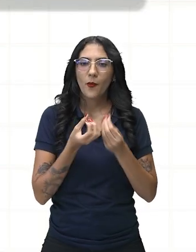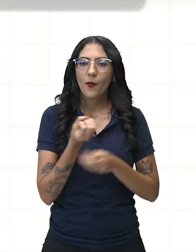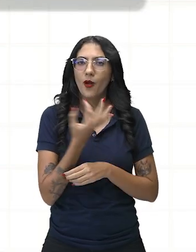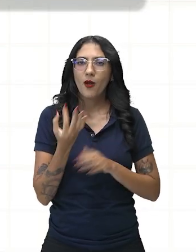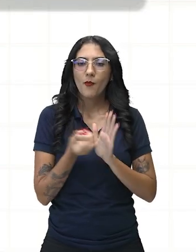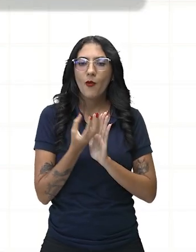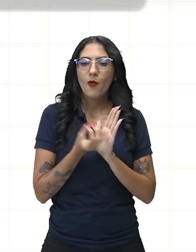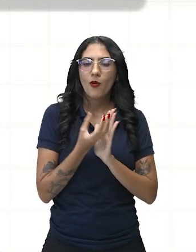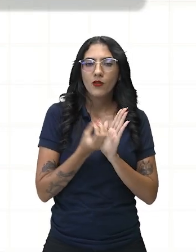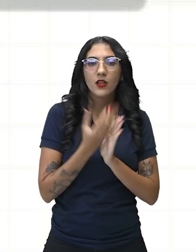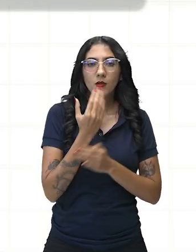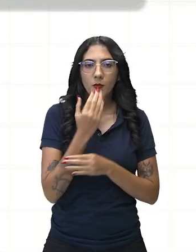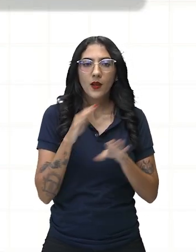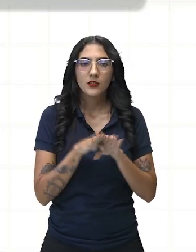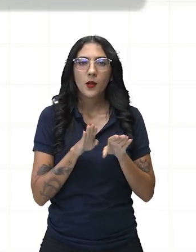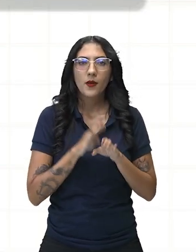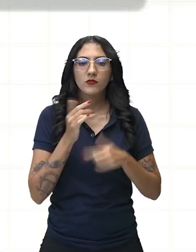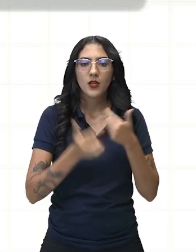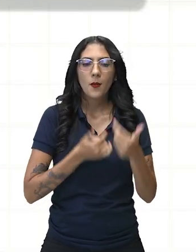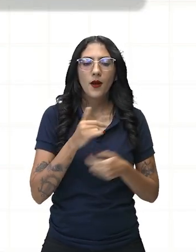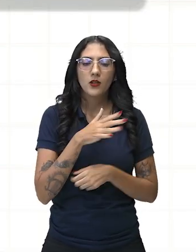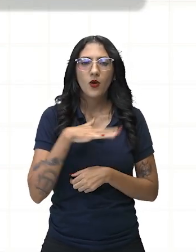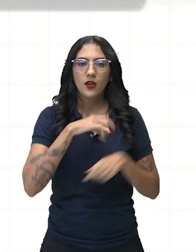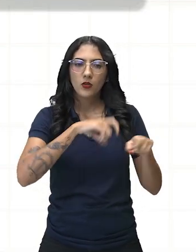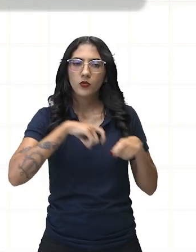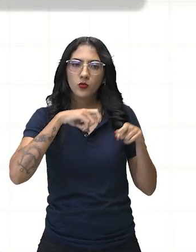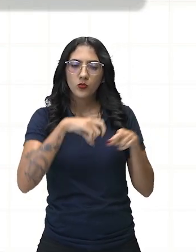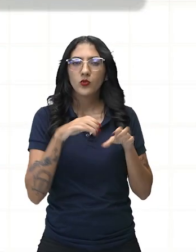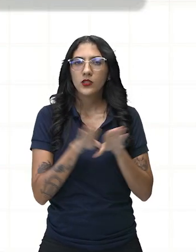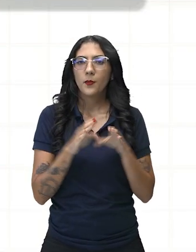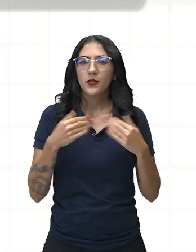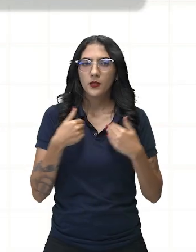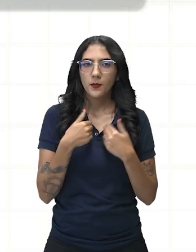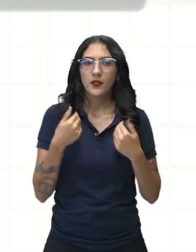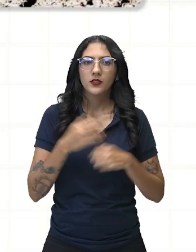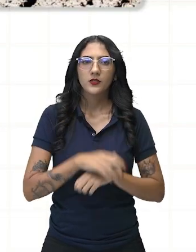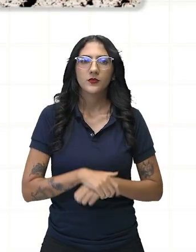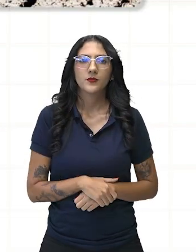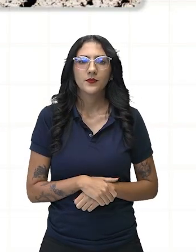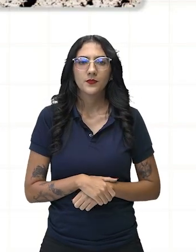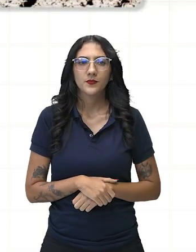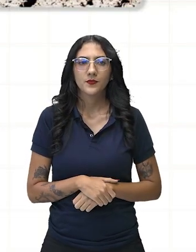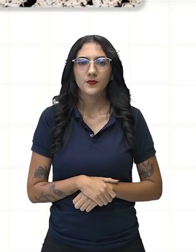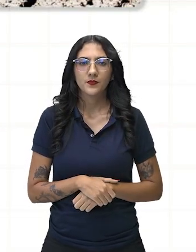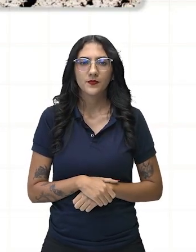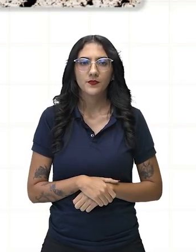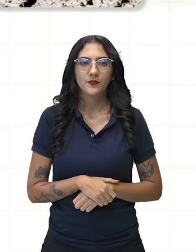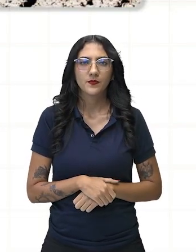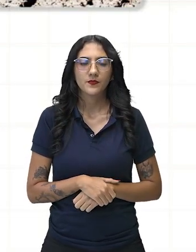a atividade de agricultura e a atividade de pecuária de uma forma geral. E a gente tem também